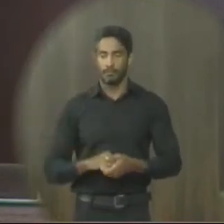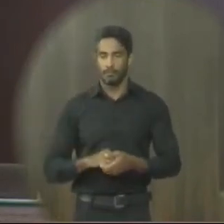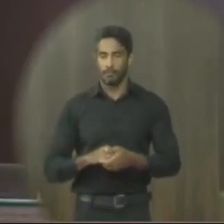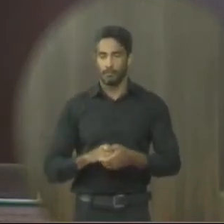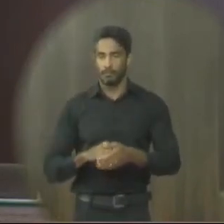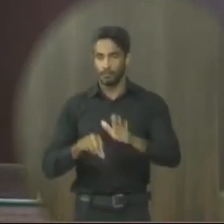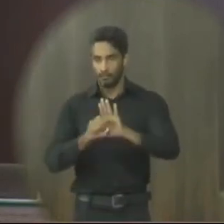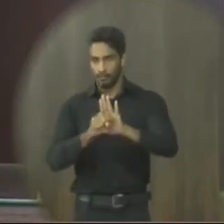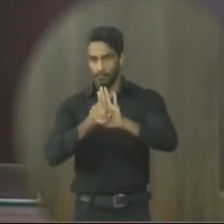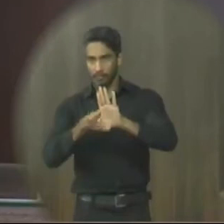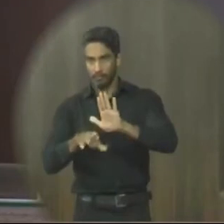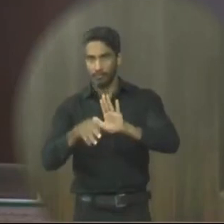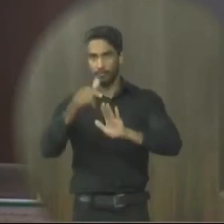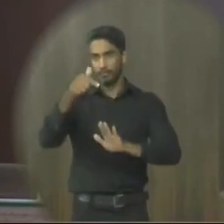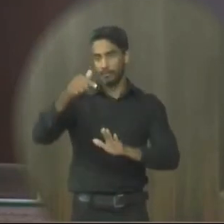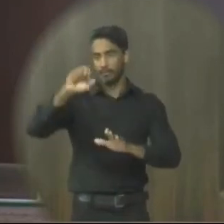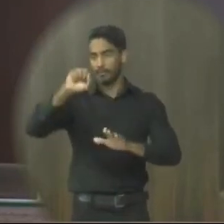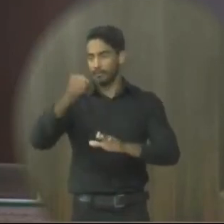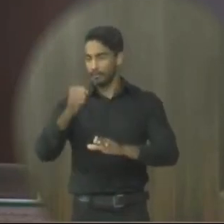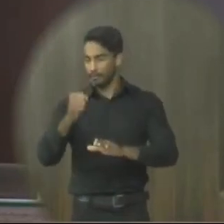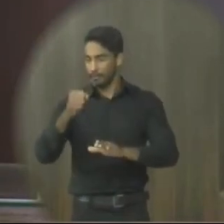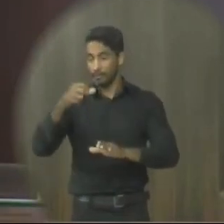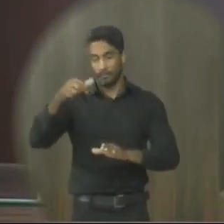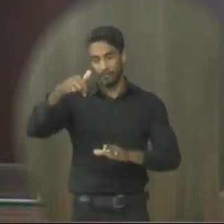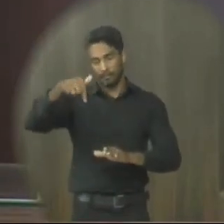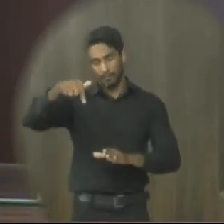Indicação de necessidade